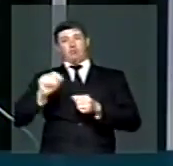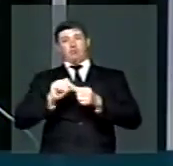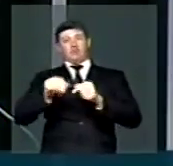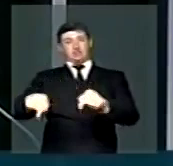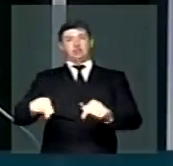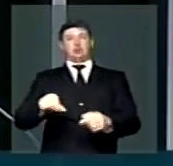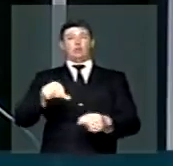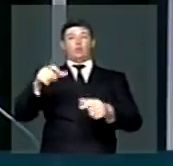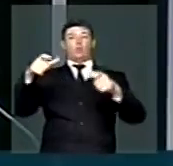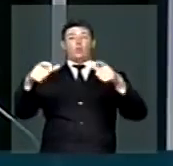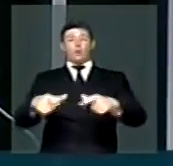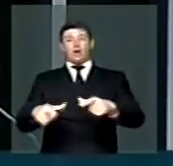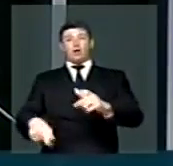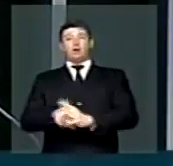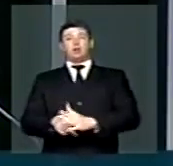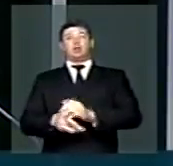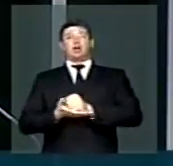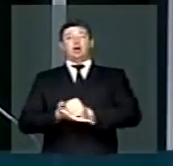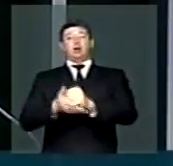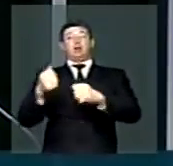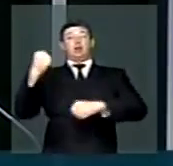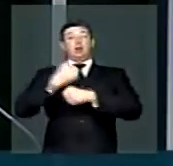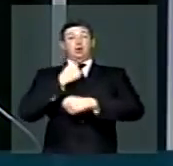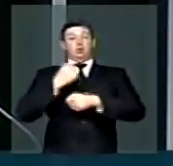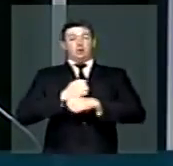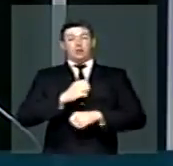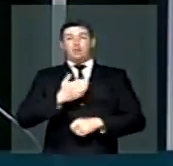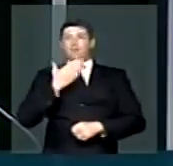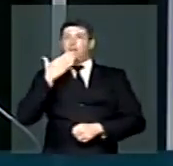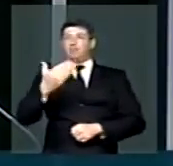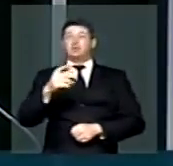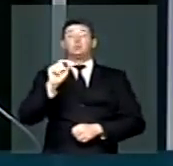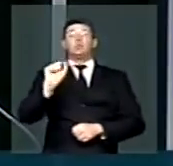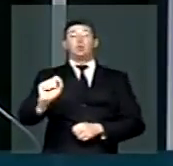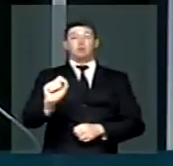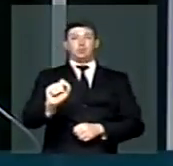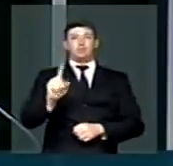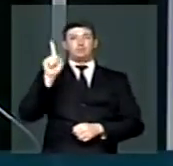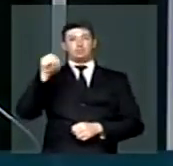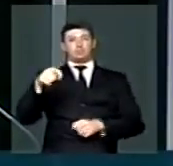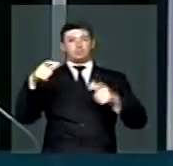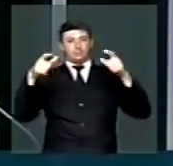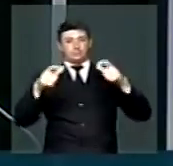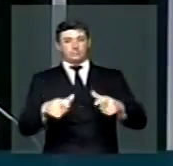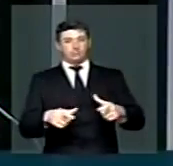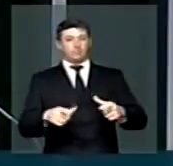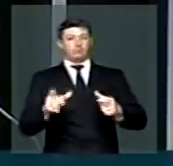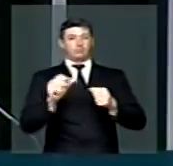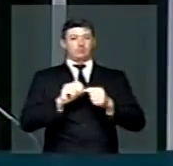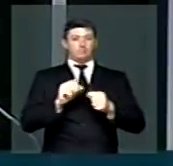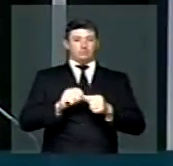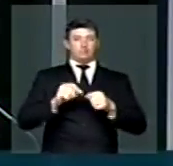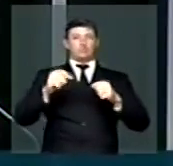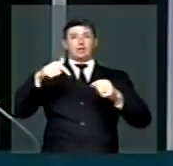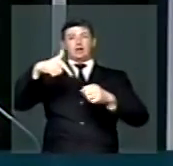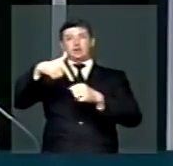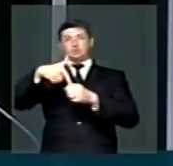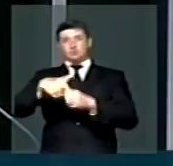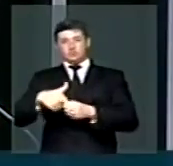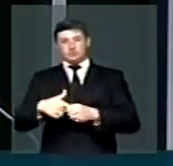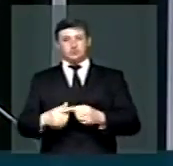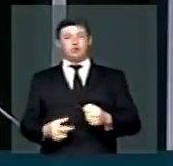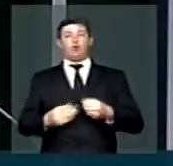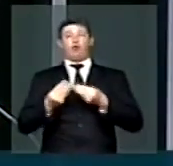Os pontos de apoio devem ser construídos preferencialmente nas áreas que completam postos de combustível,